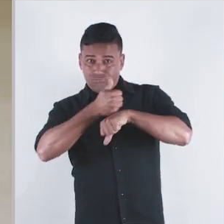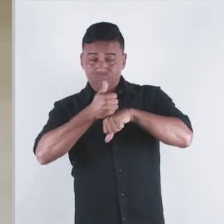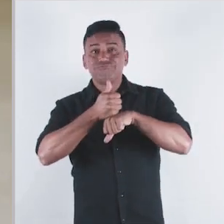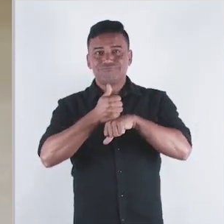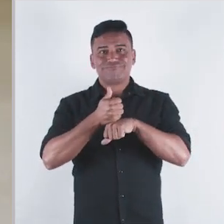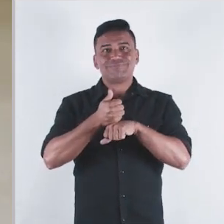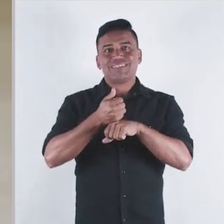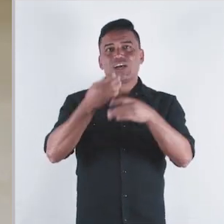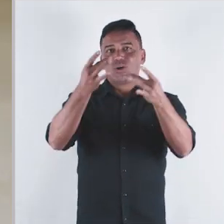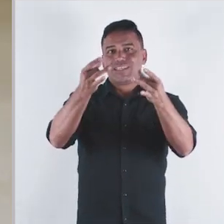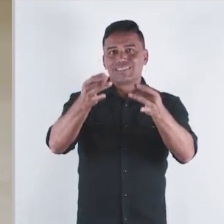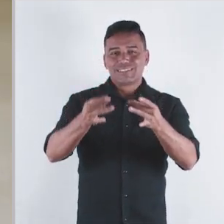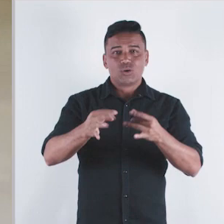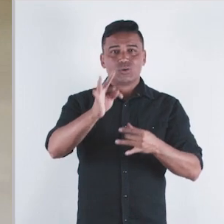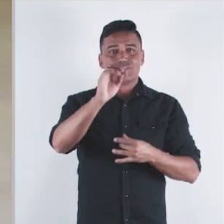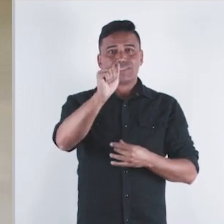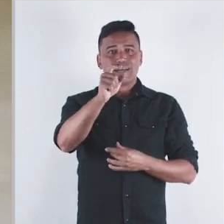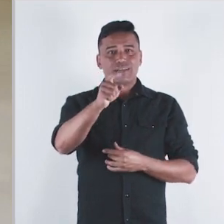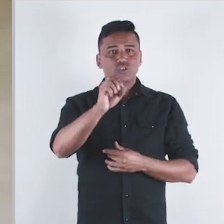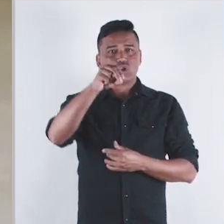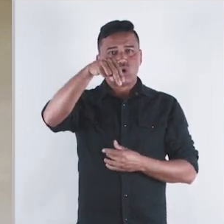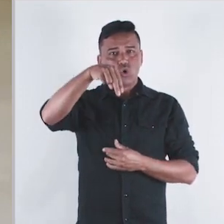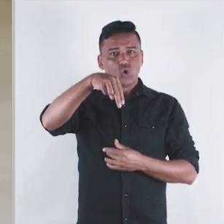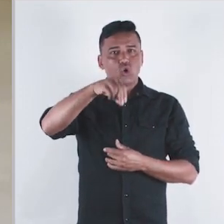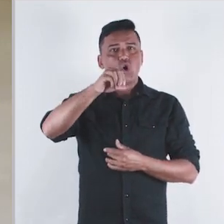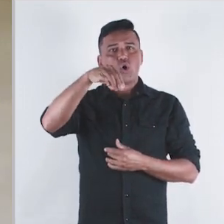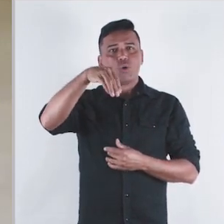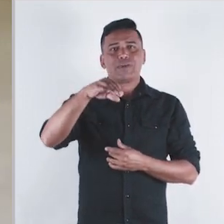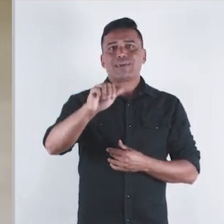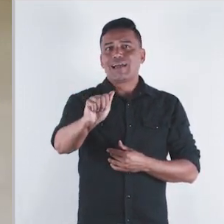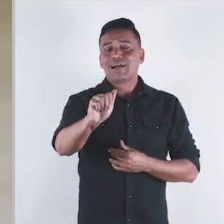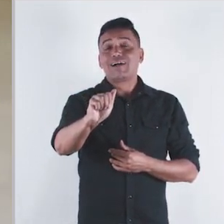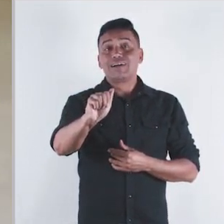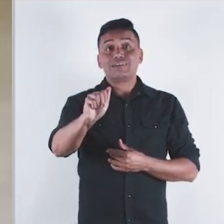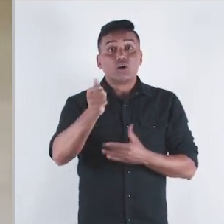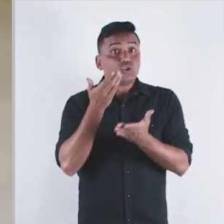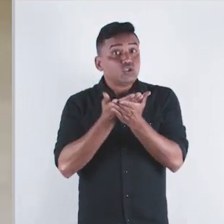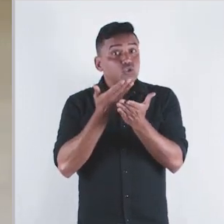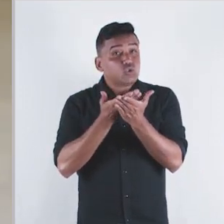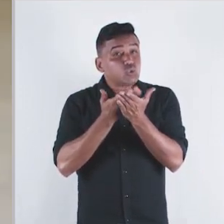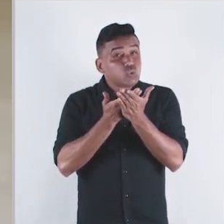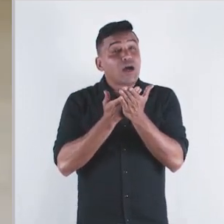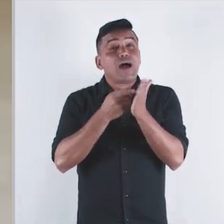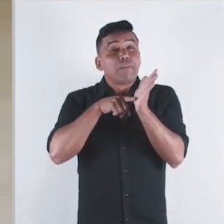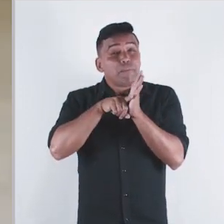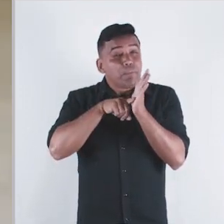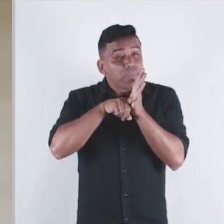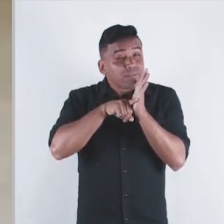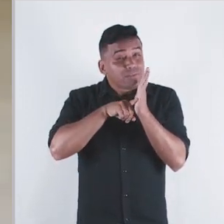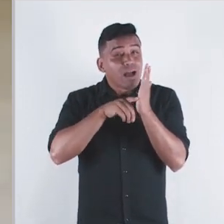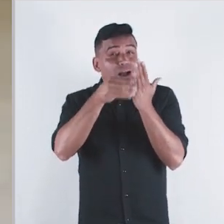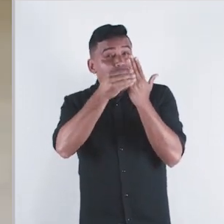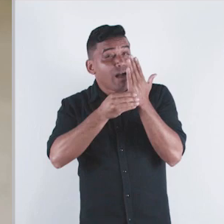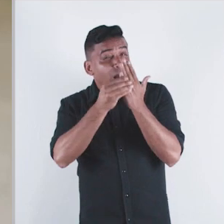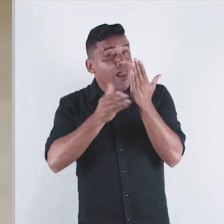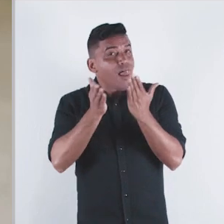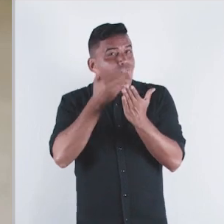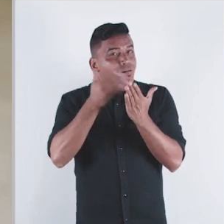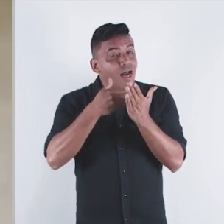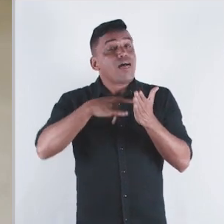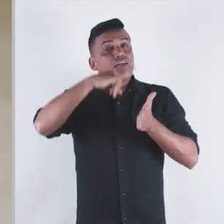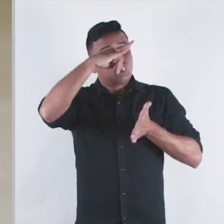descrição taxonômica, estudar criticamente as obras, isso também é uma estratégia de documentação,